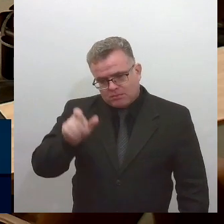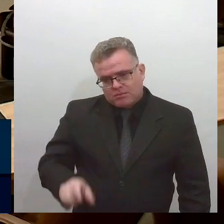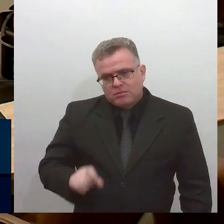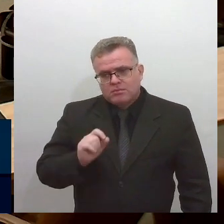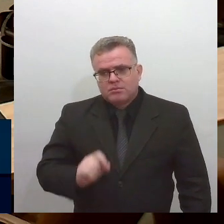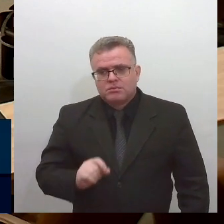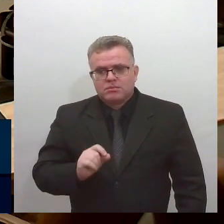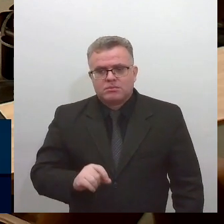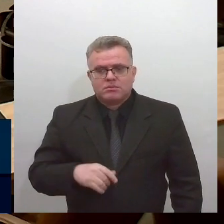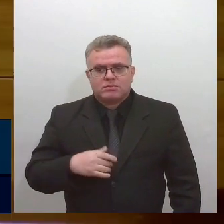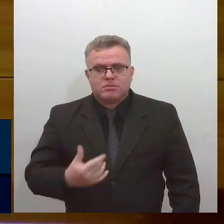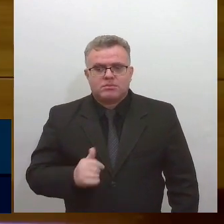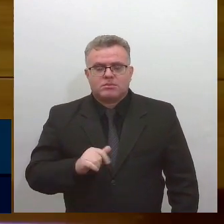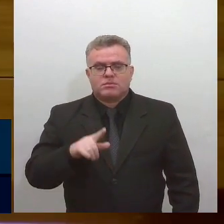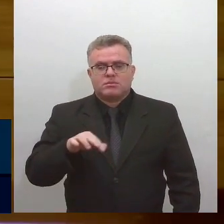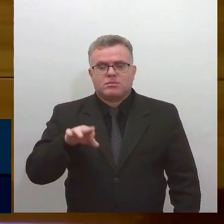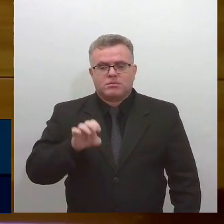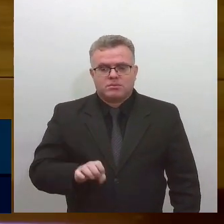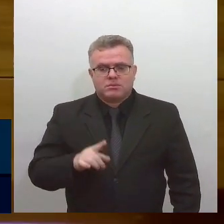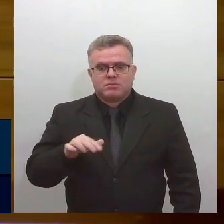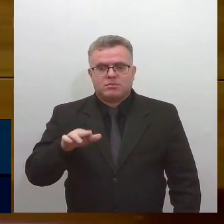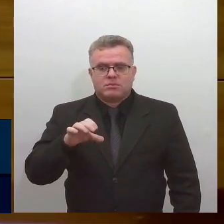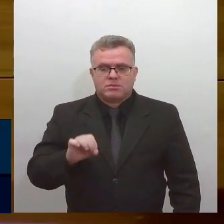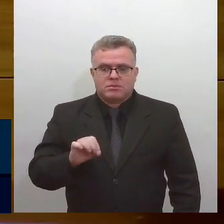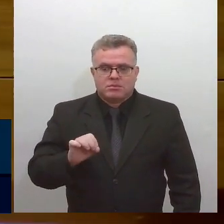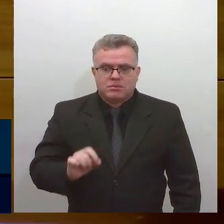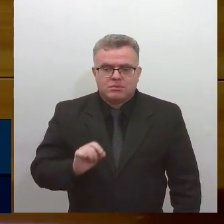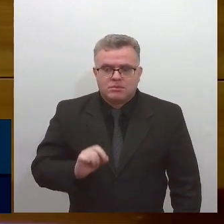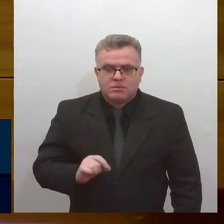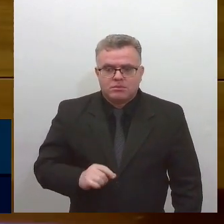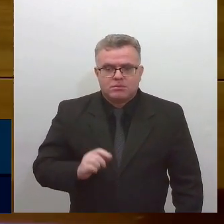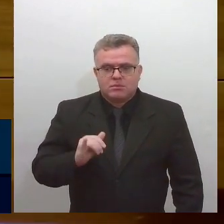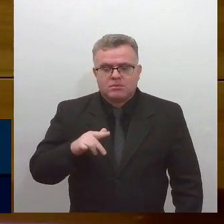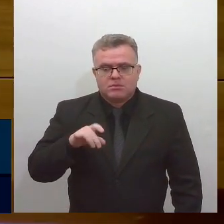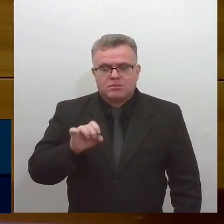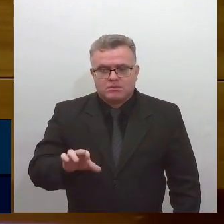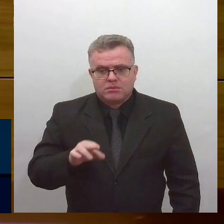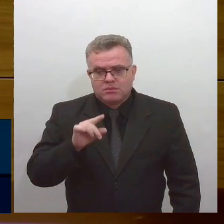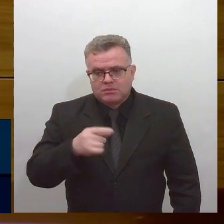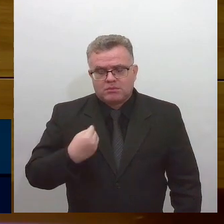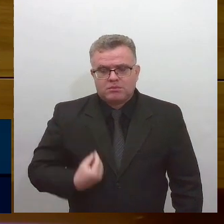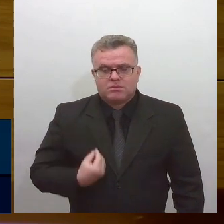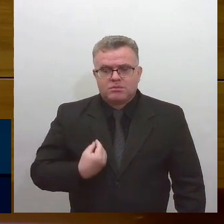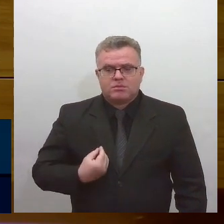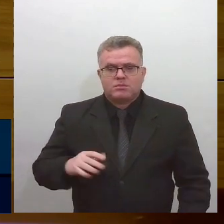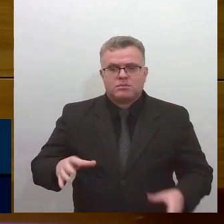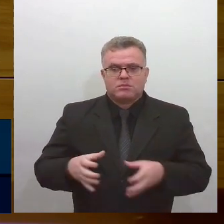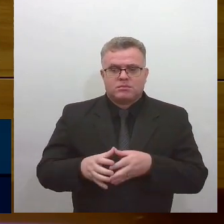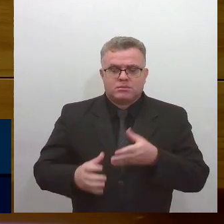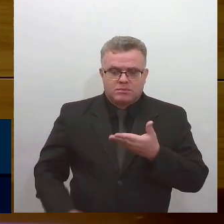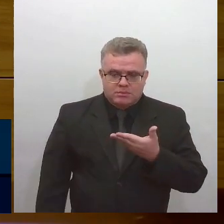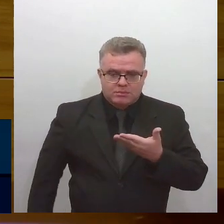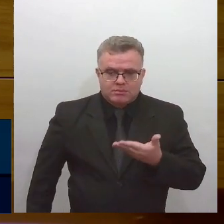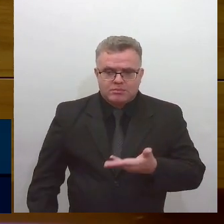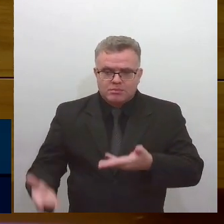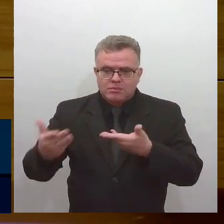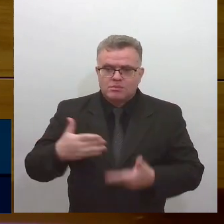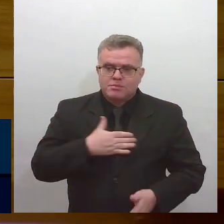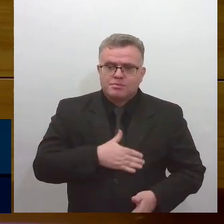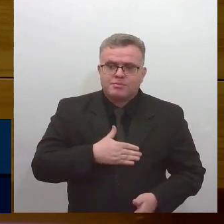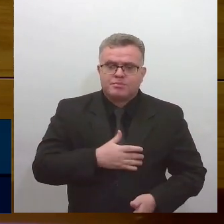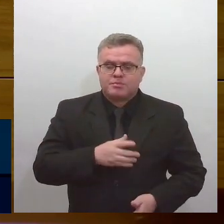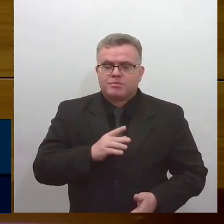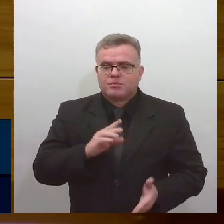Alexandre Rodrigo tem mais Igor também né todo o pessoal do denite seja bem-vindo não há mais orador